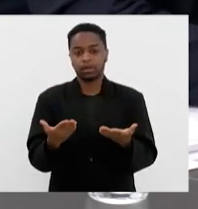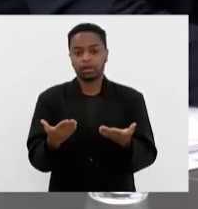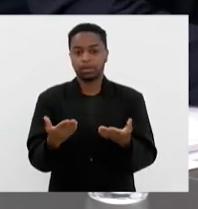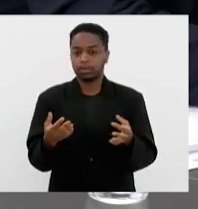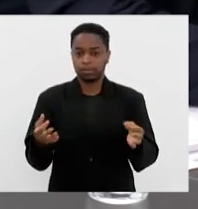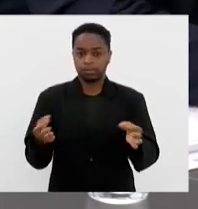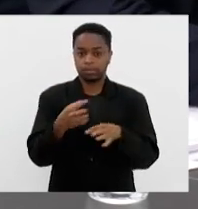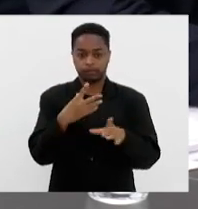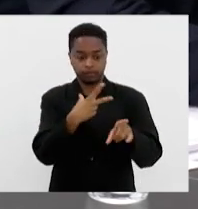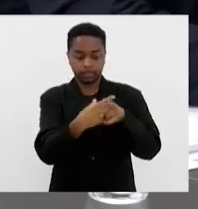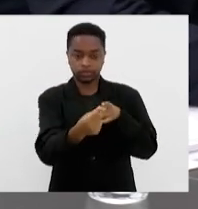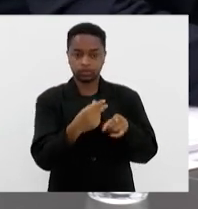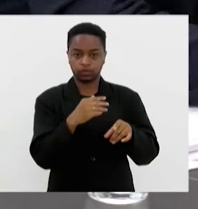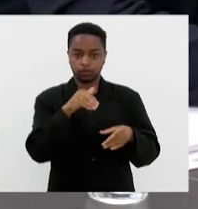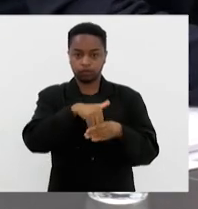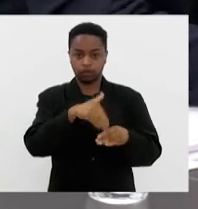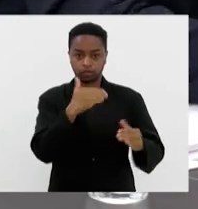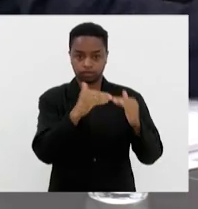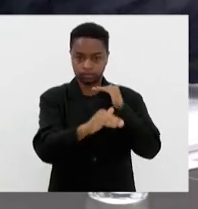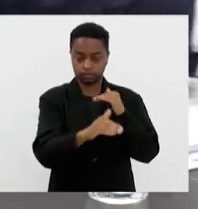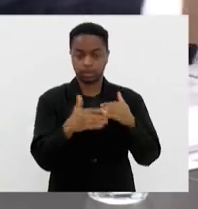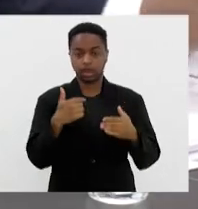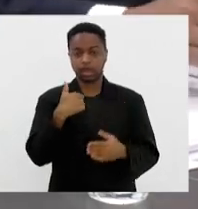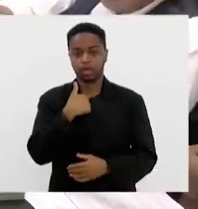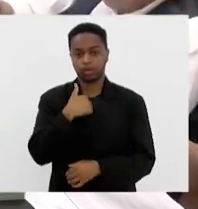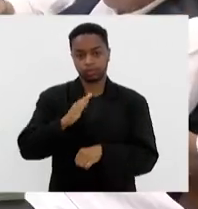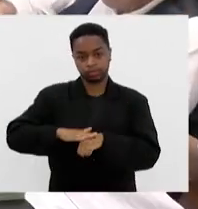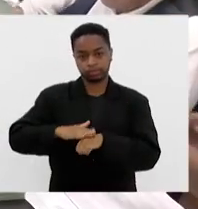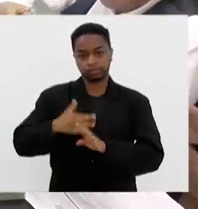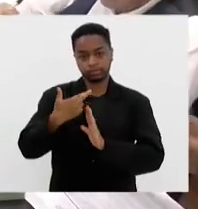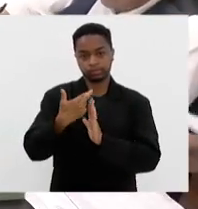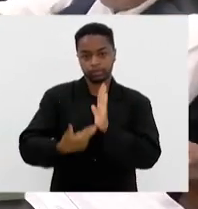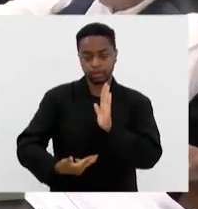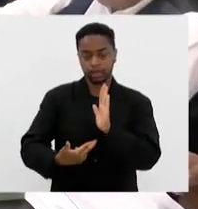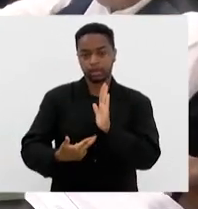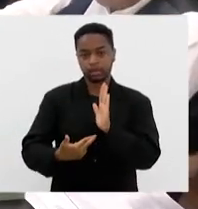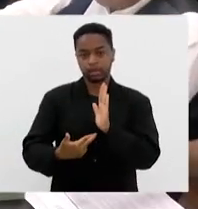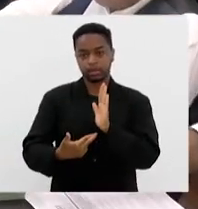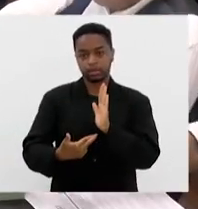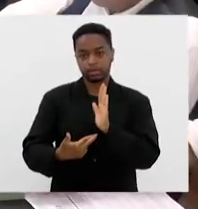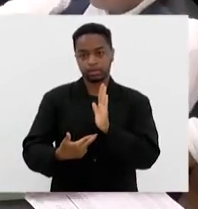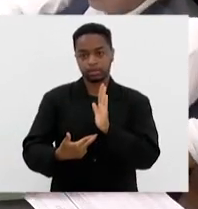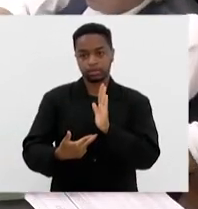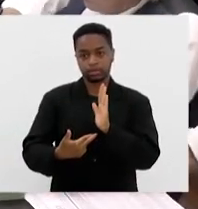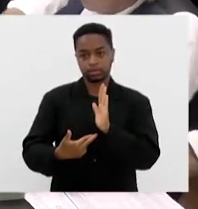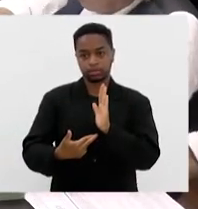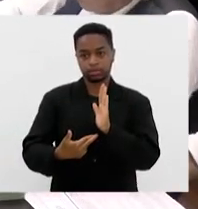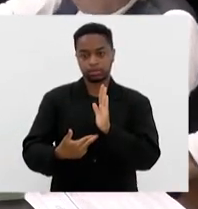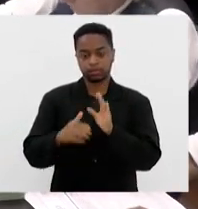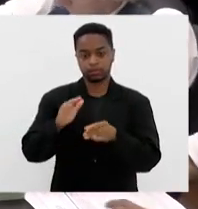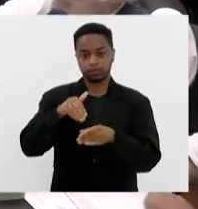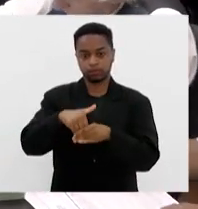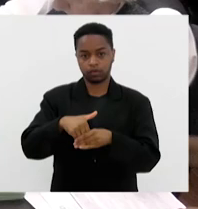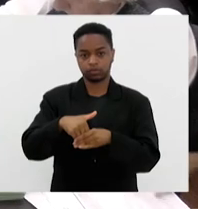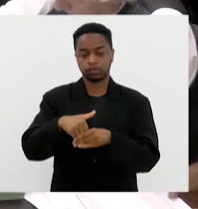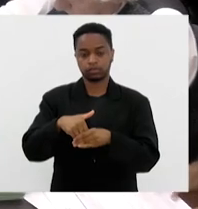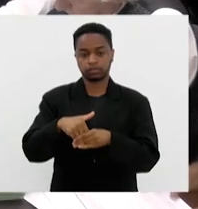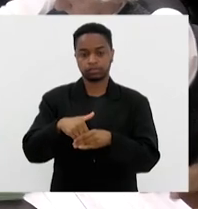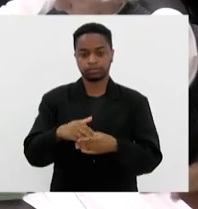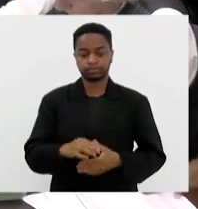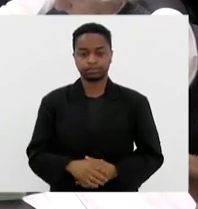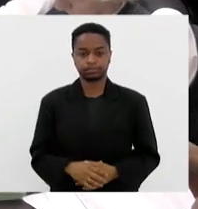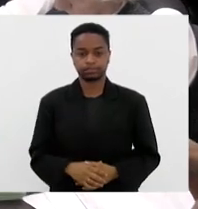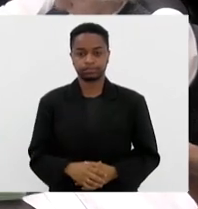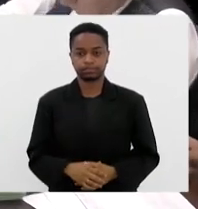voto divergente. E aí eu estou designado aí o relator do voto vencedor.